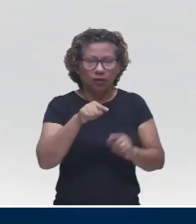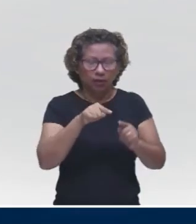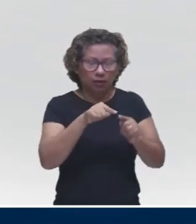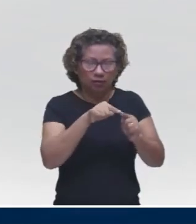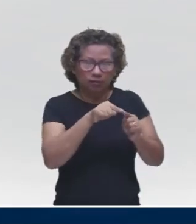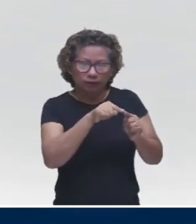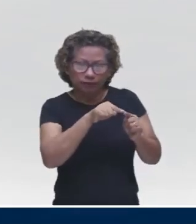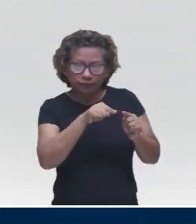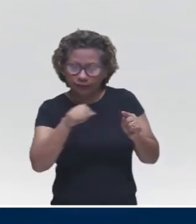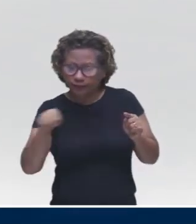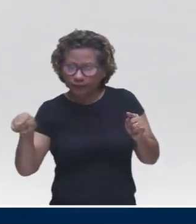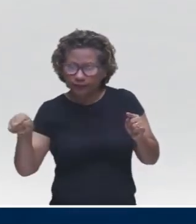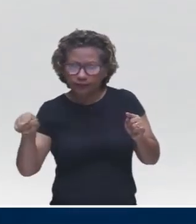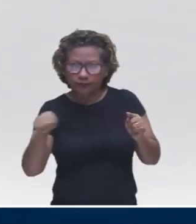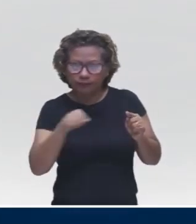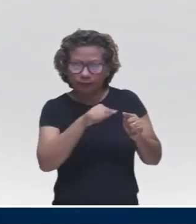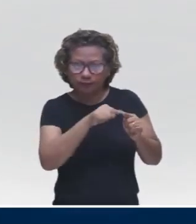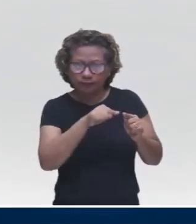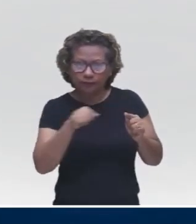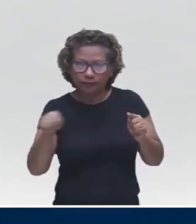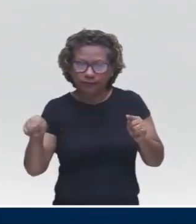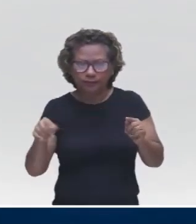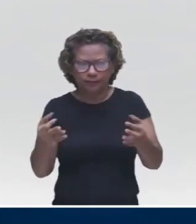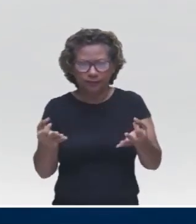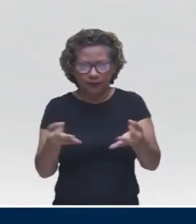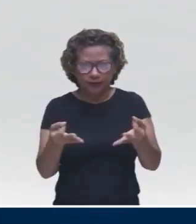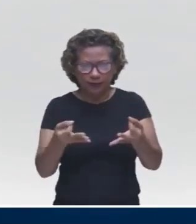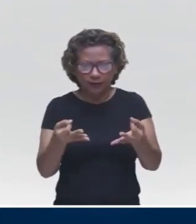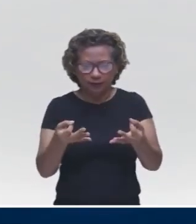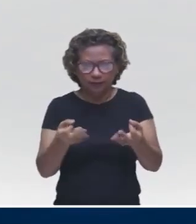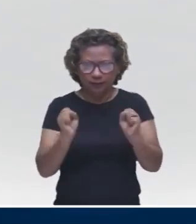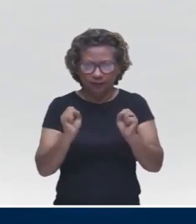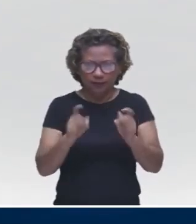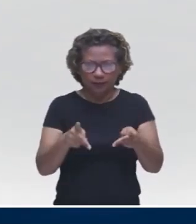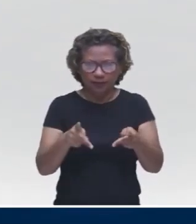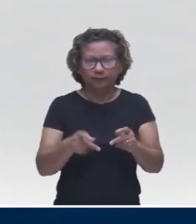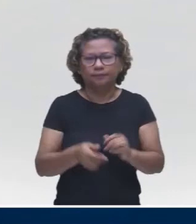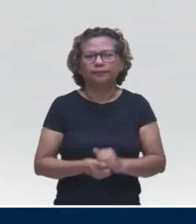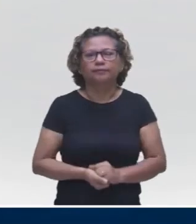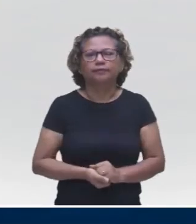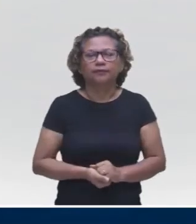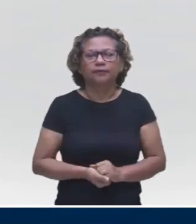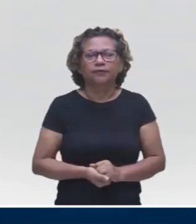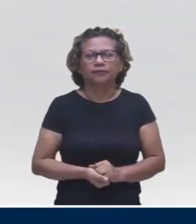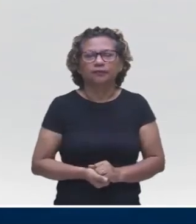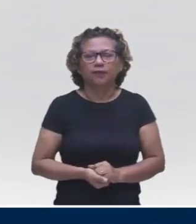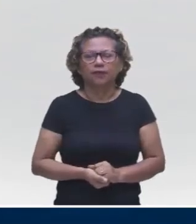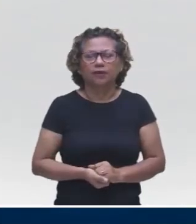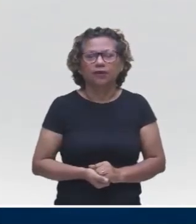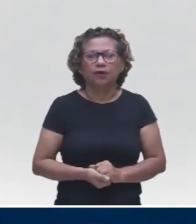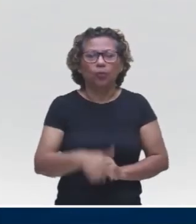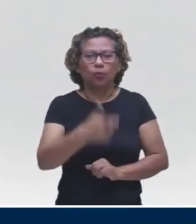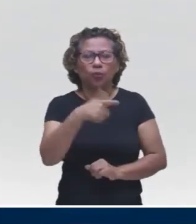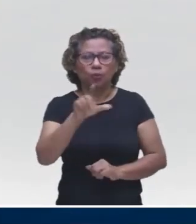do x. Perfeito? Ok. Vamos então para o nosso próximo exemplo.